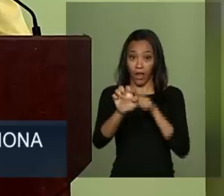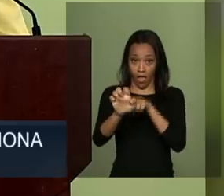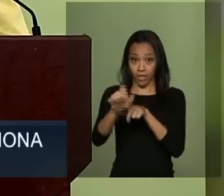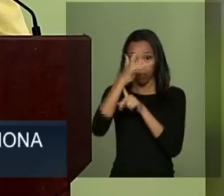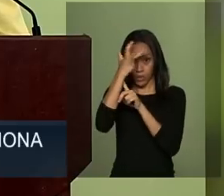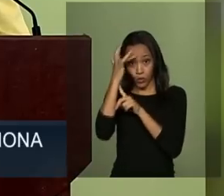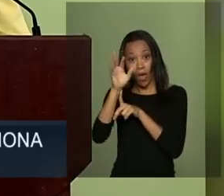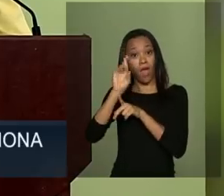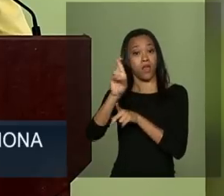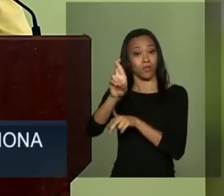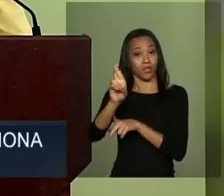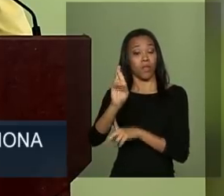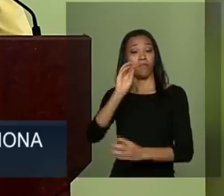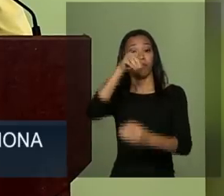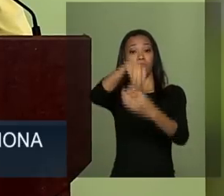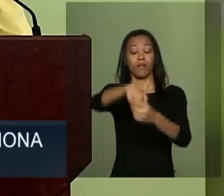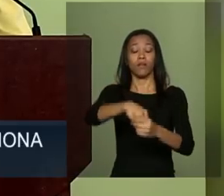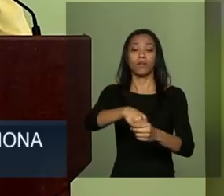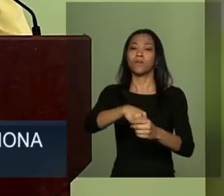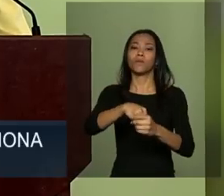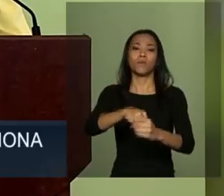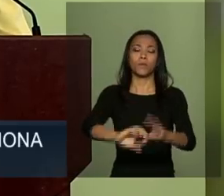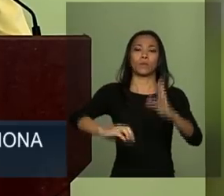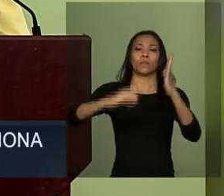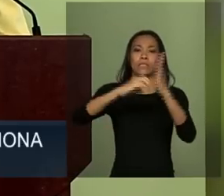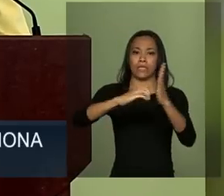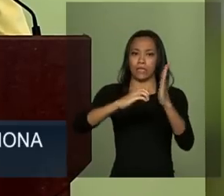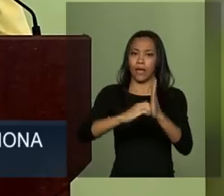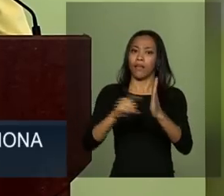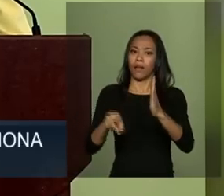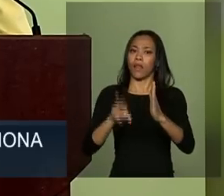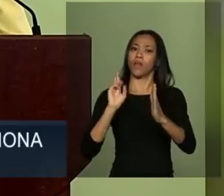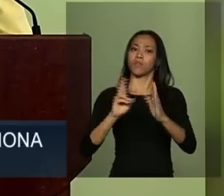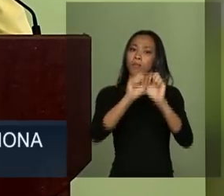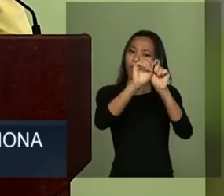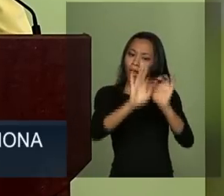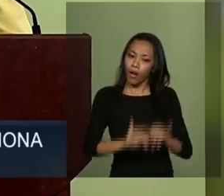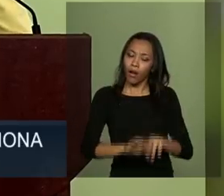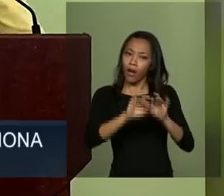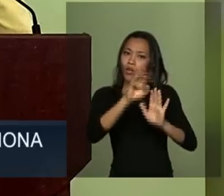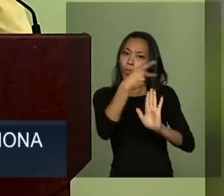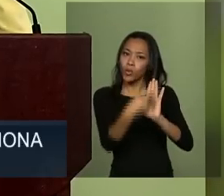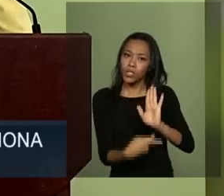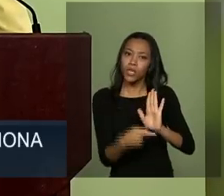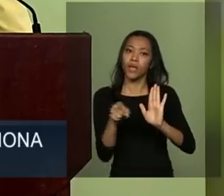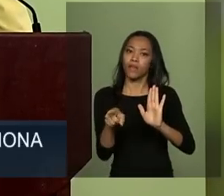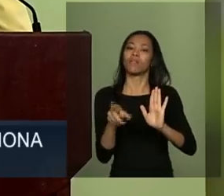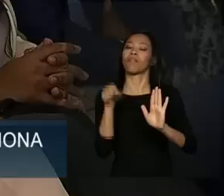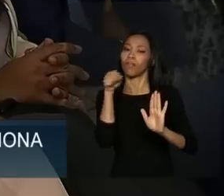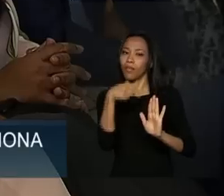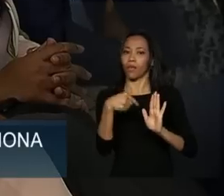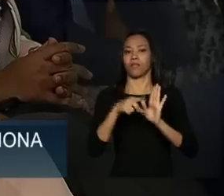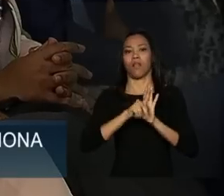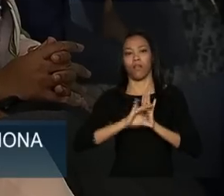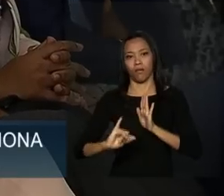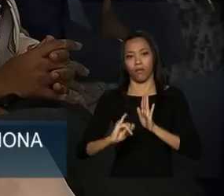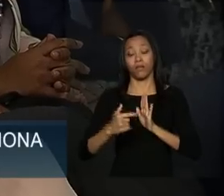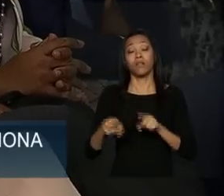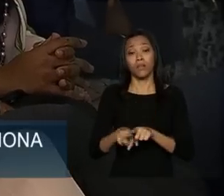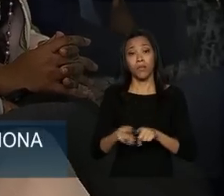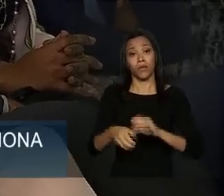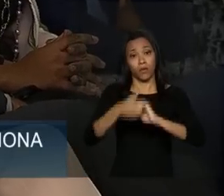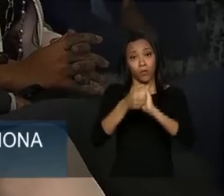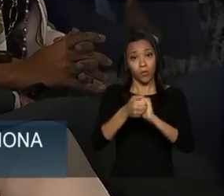responsável no Senado pela relatoria do projeto da Lei de Biodiversidade. Cumprimento também o